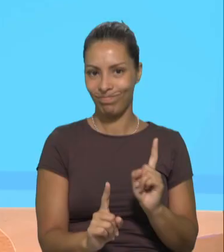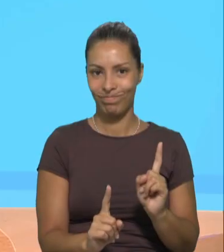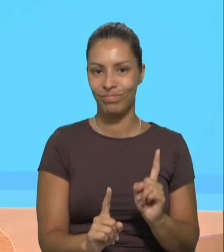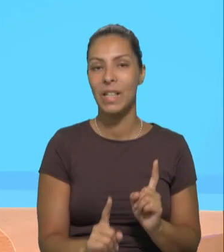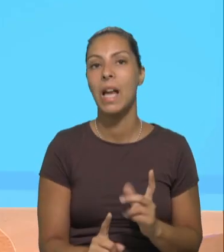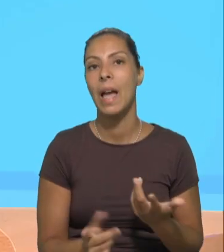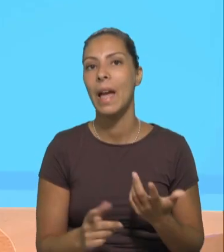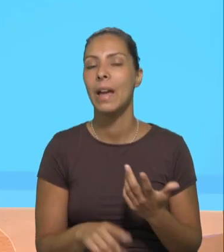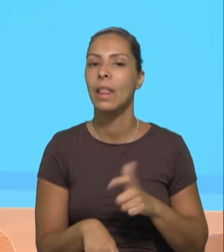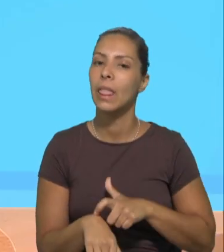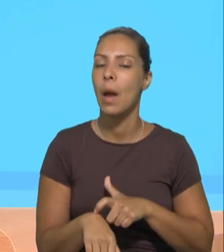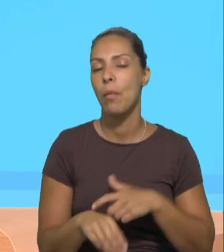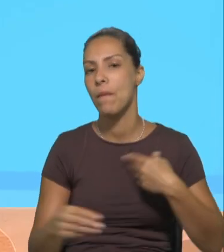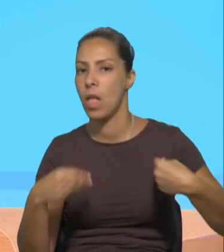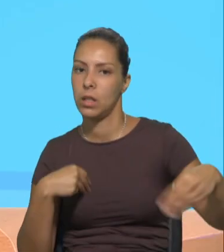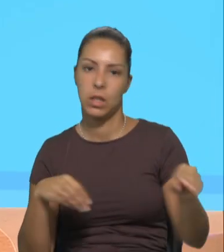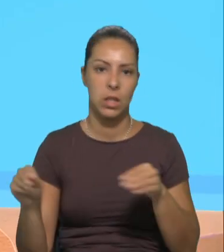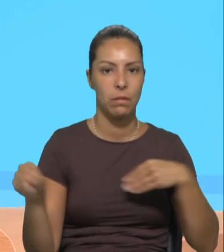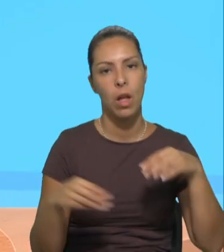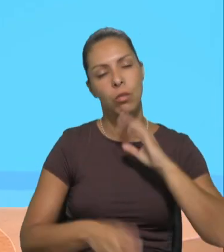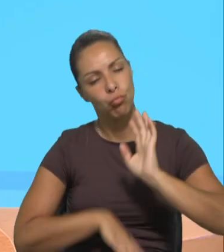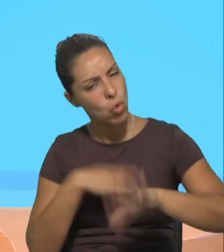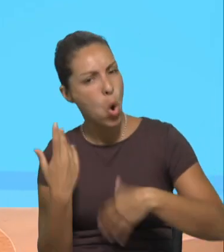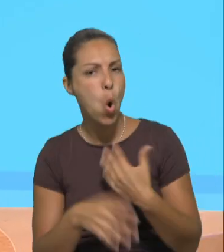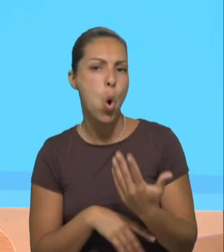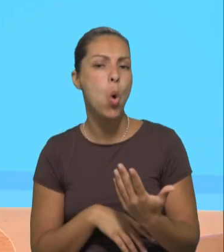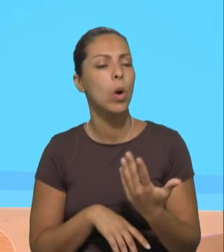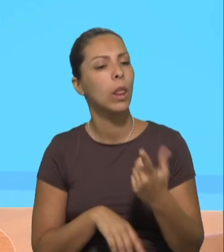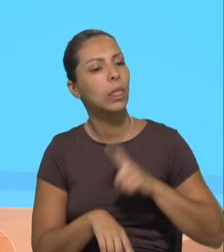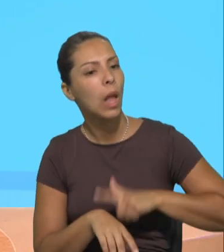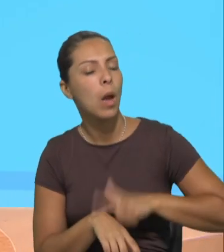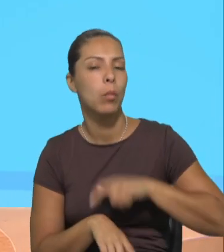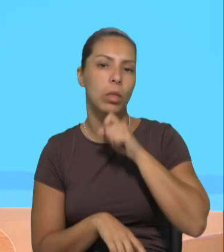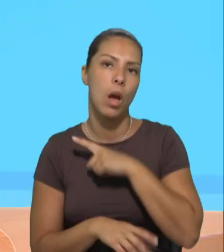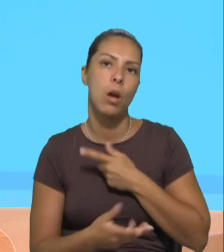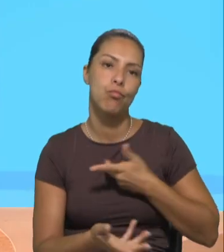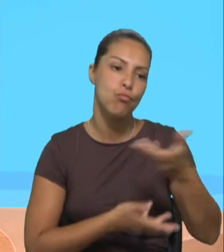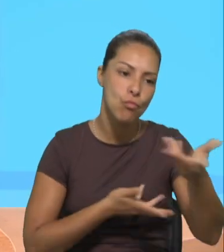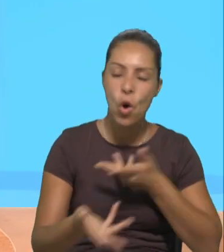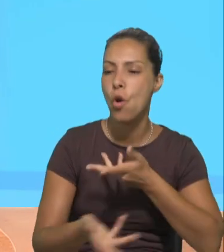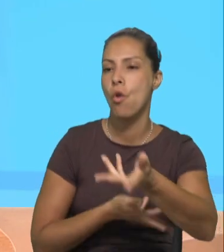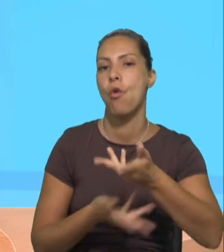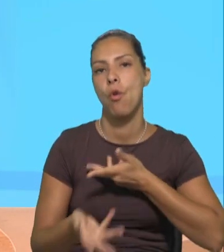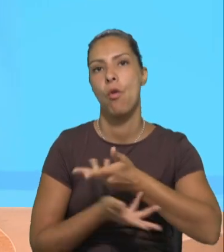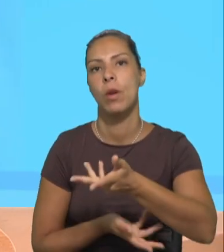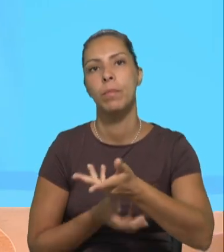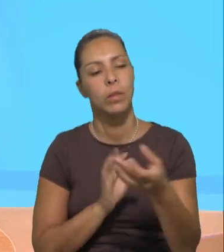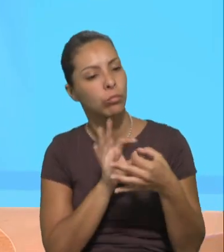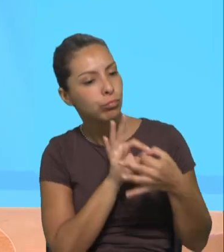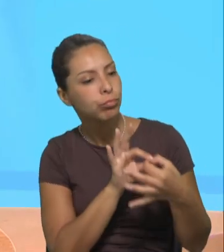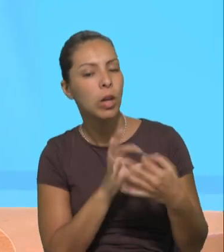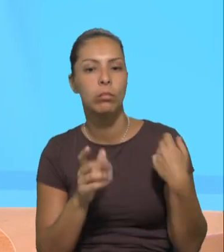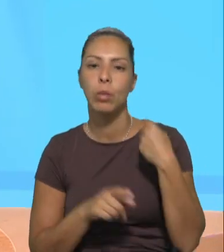também margem para deixar correr o tempo e deixar correr o tempo uns com os outros, saborear o que vemos,